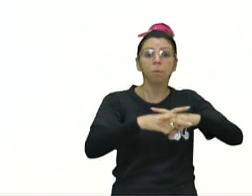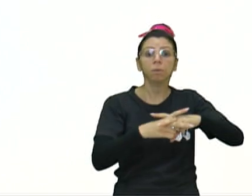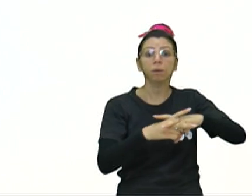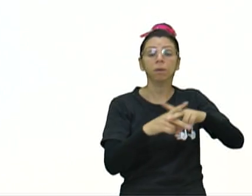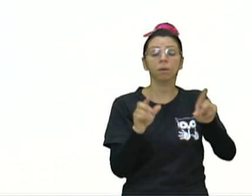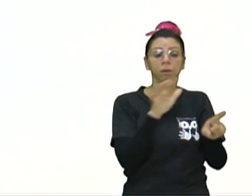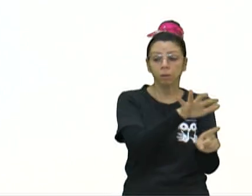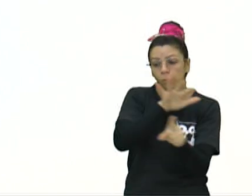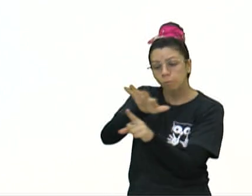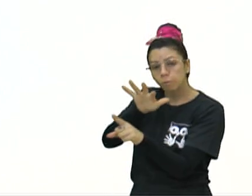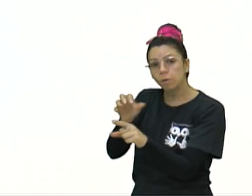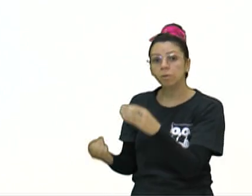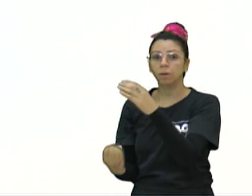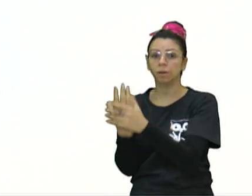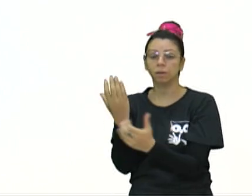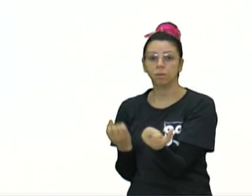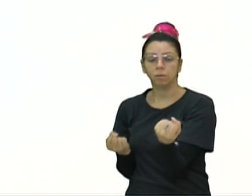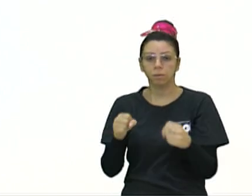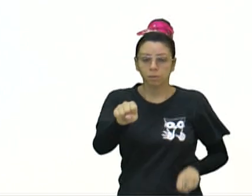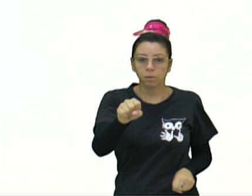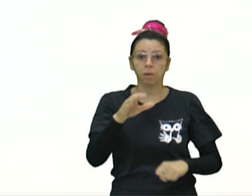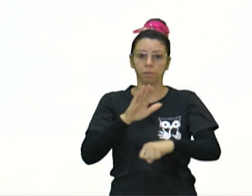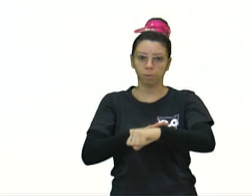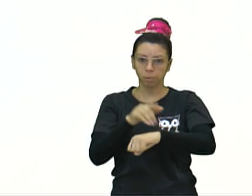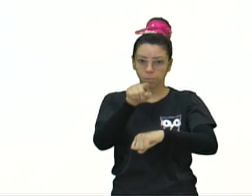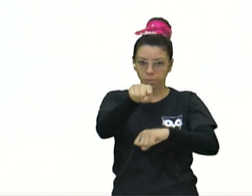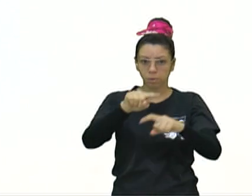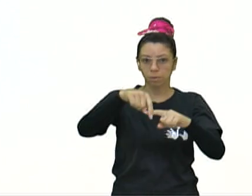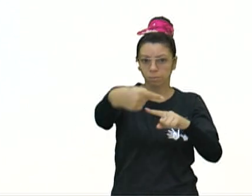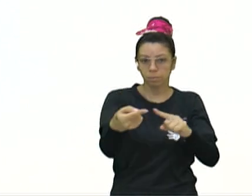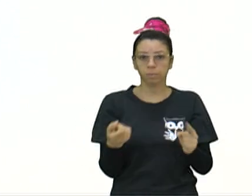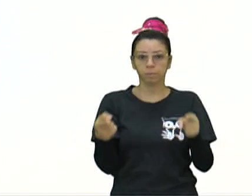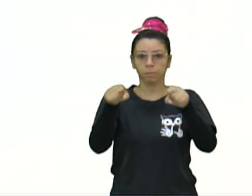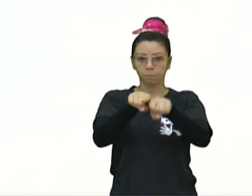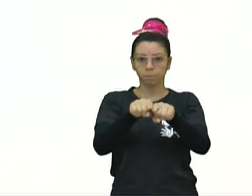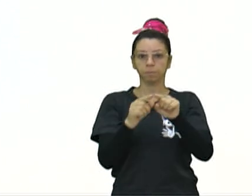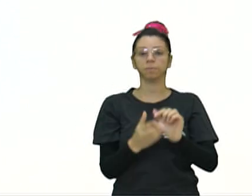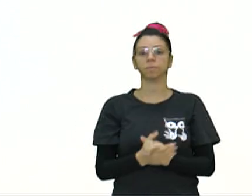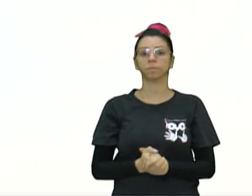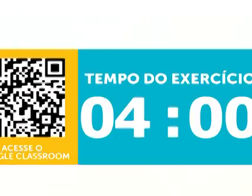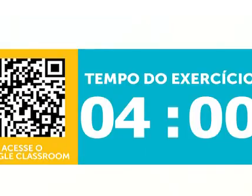Taekwondo. Vamos ter um tempinho para realizar essa atividade aqui e já voltamos.